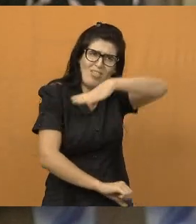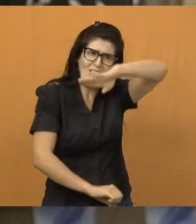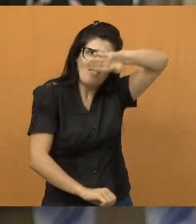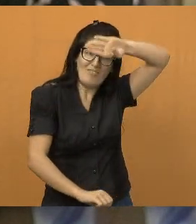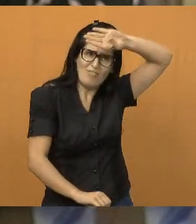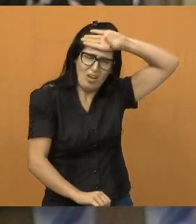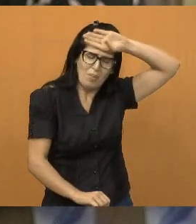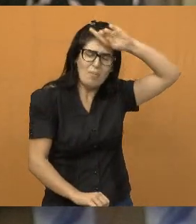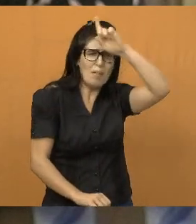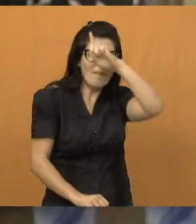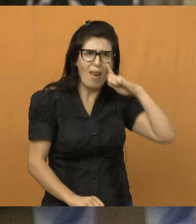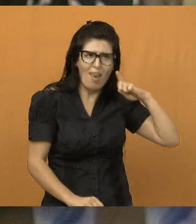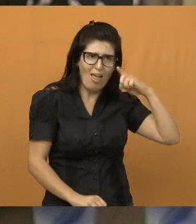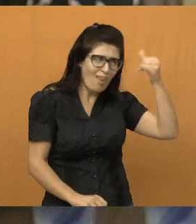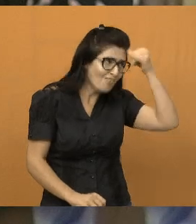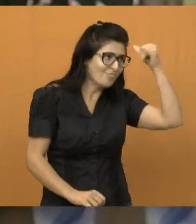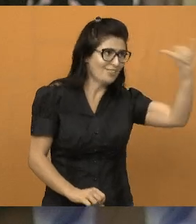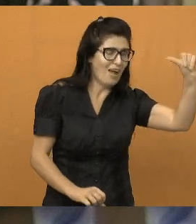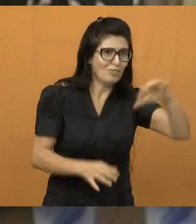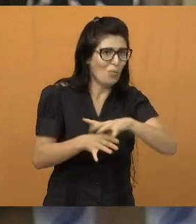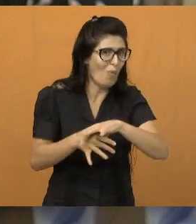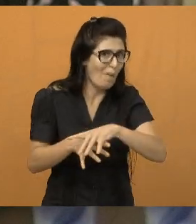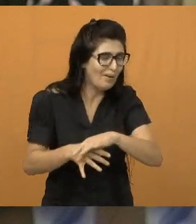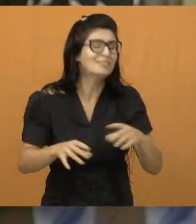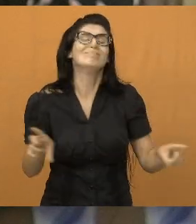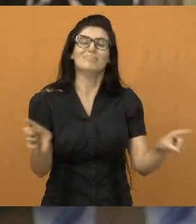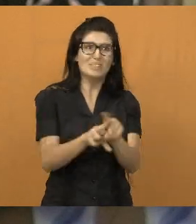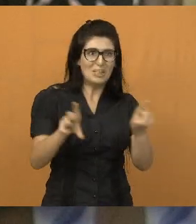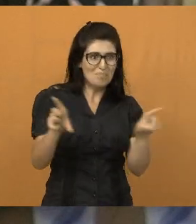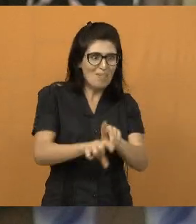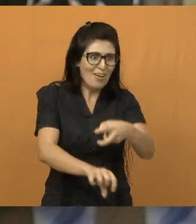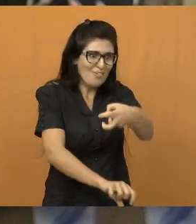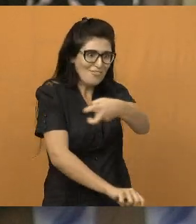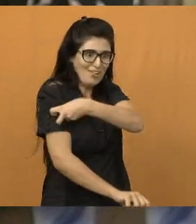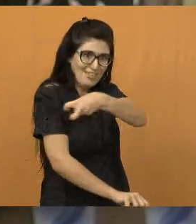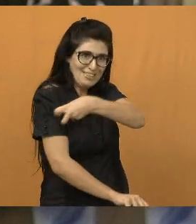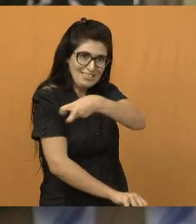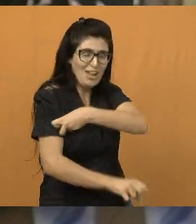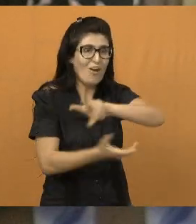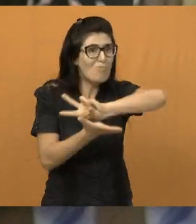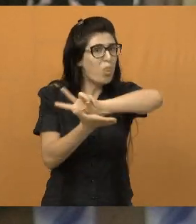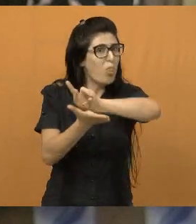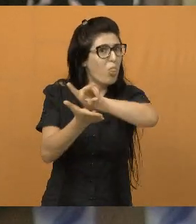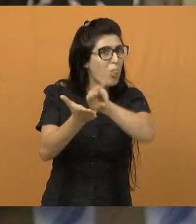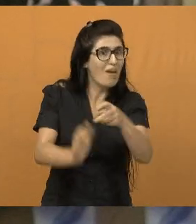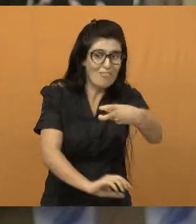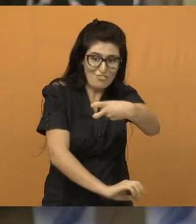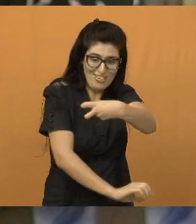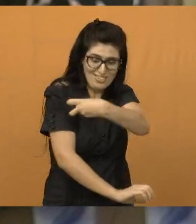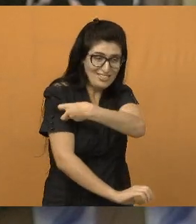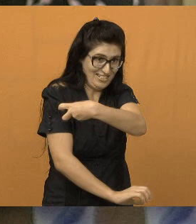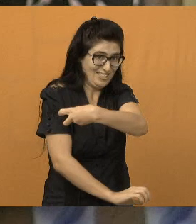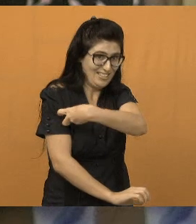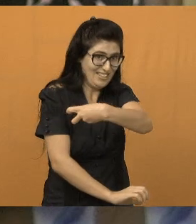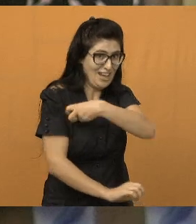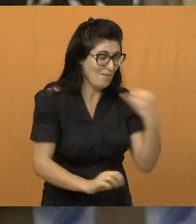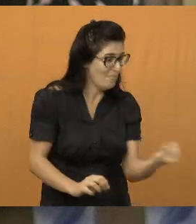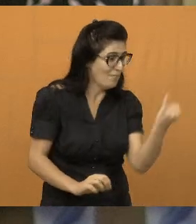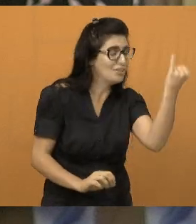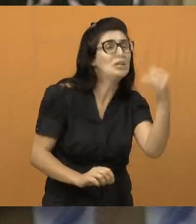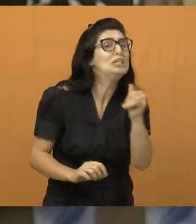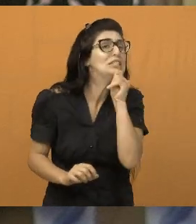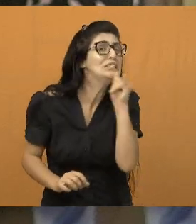a ser vacinada. Outros serviços, que são serviços de vacinação, quer dizer, tem várias coisas. A água que a